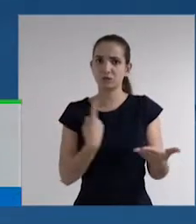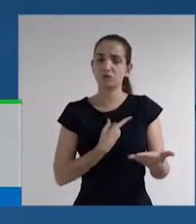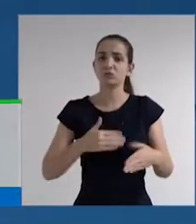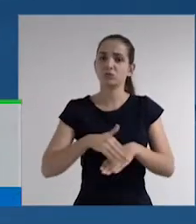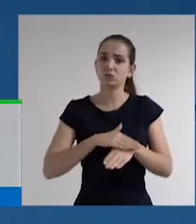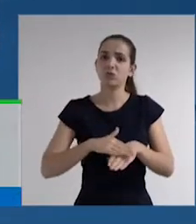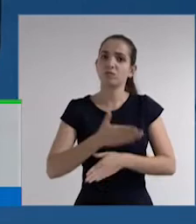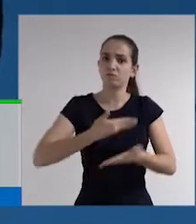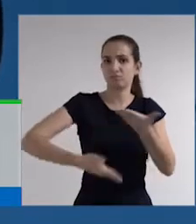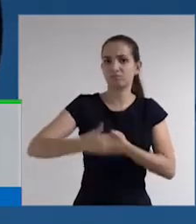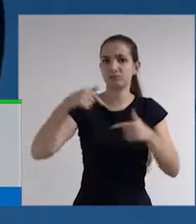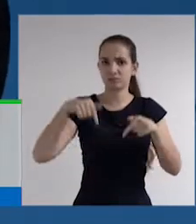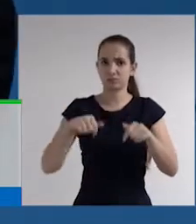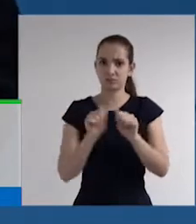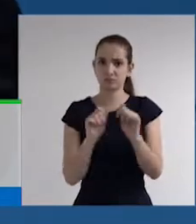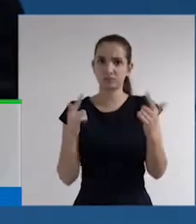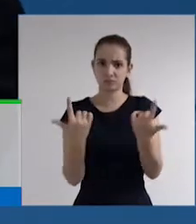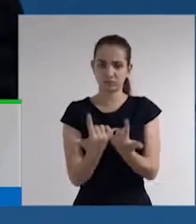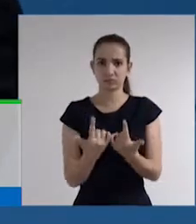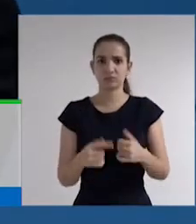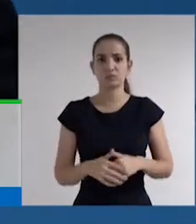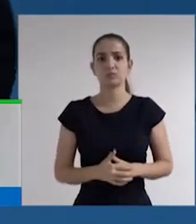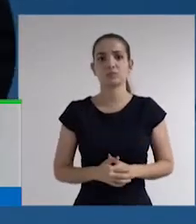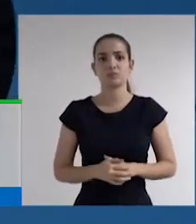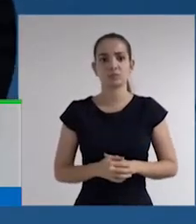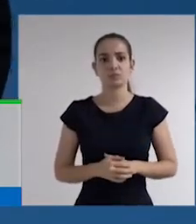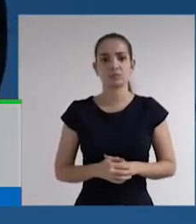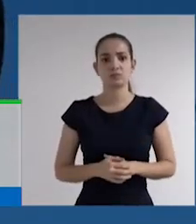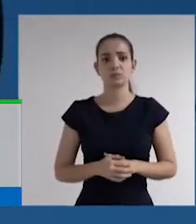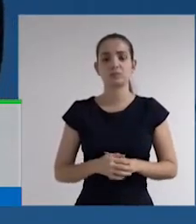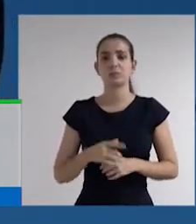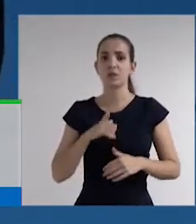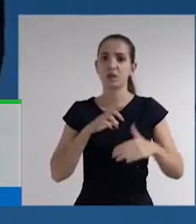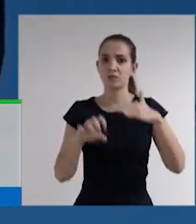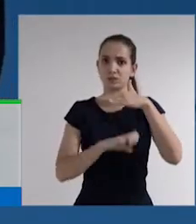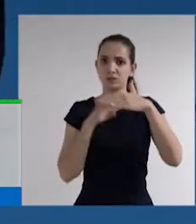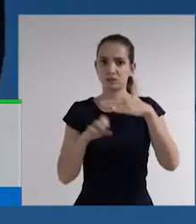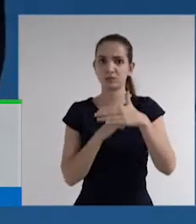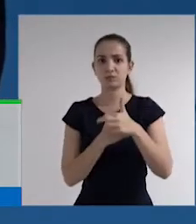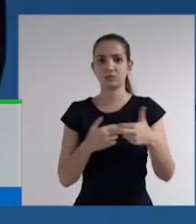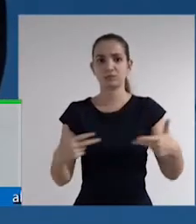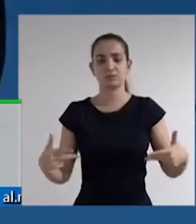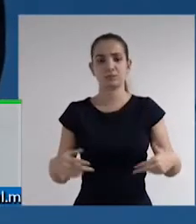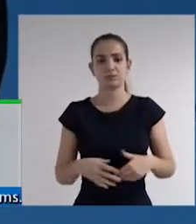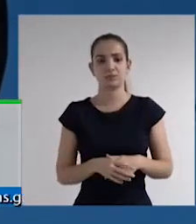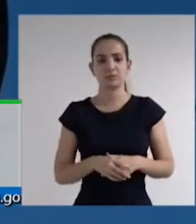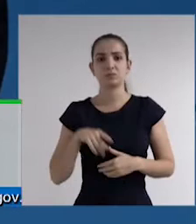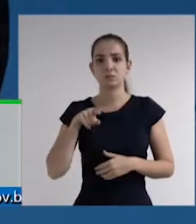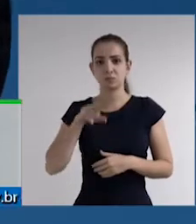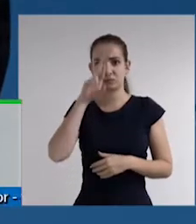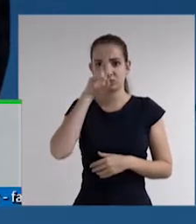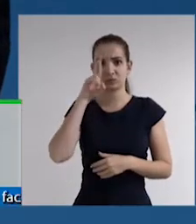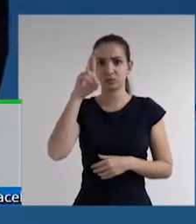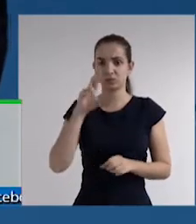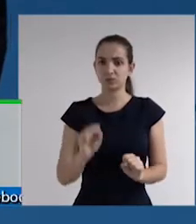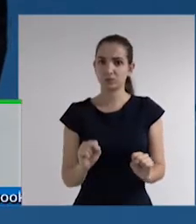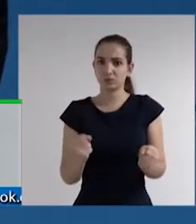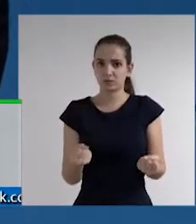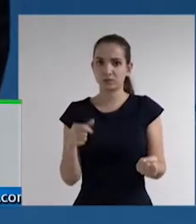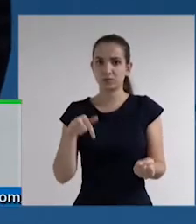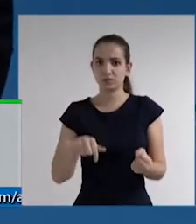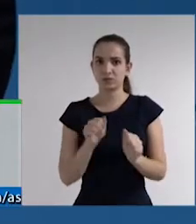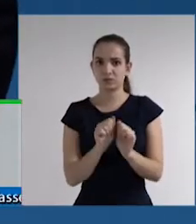casa, que é desse setor, desse segmento empresarial, a qual Vossa Excelência defende aqui nessa